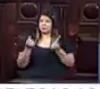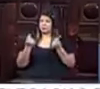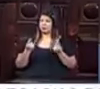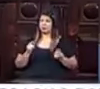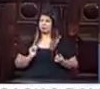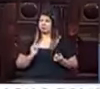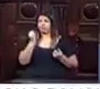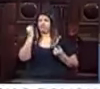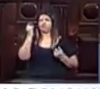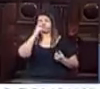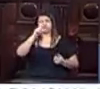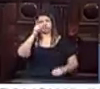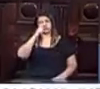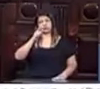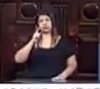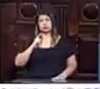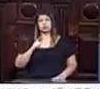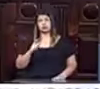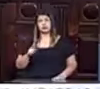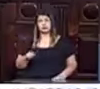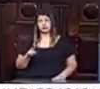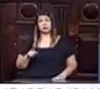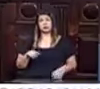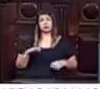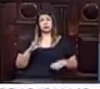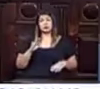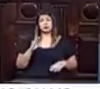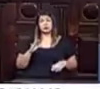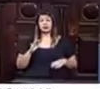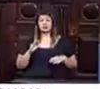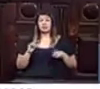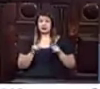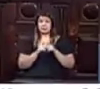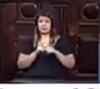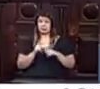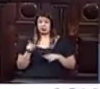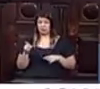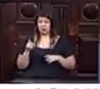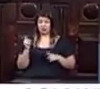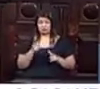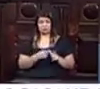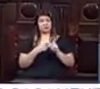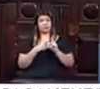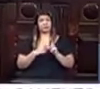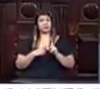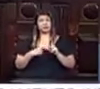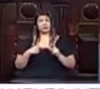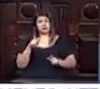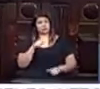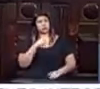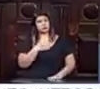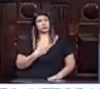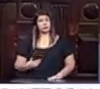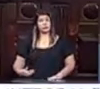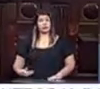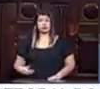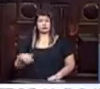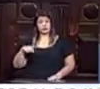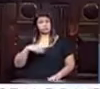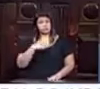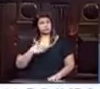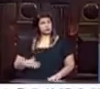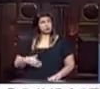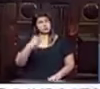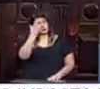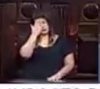são empresas que estão no prejuízo, mas há uma dívida. E essa dívida, claro, tem que ser reconhecida. O Estado deve a essas empresas que são